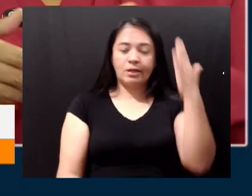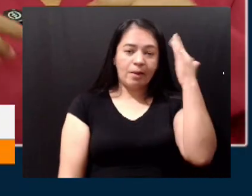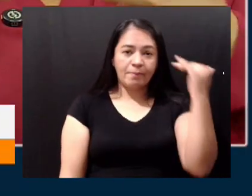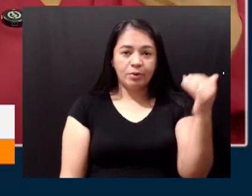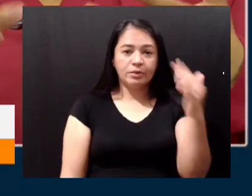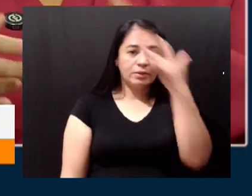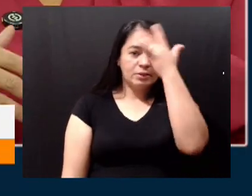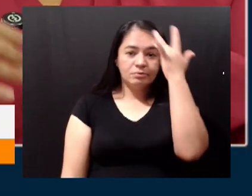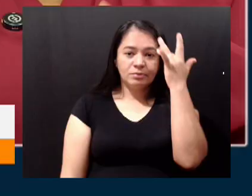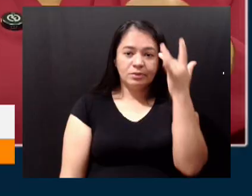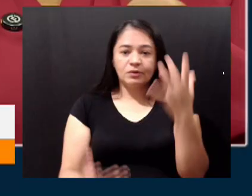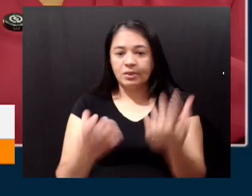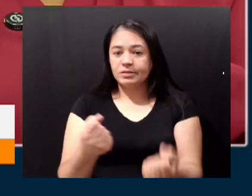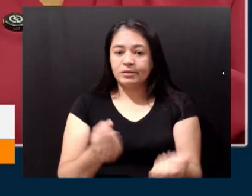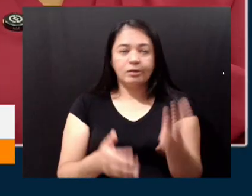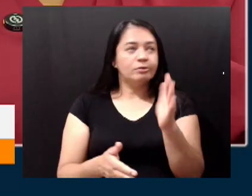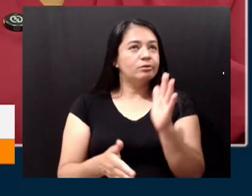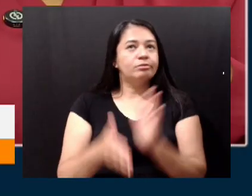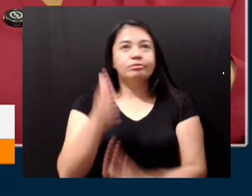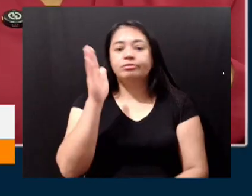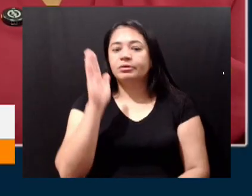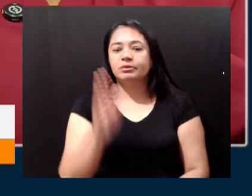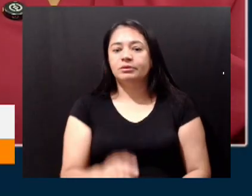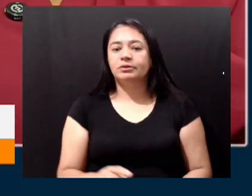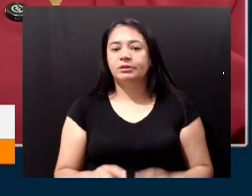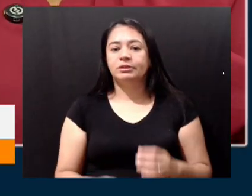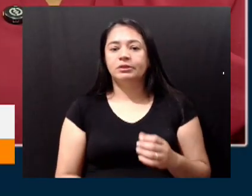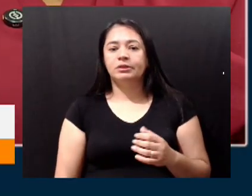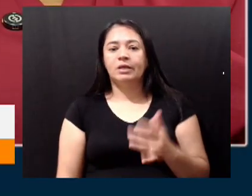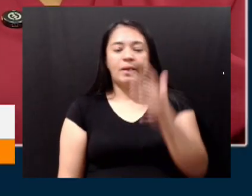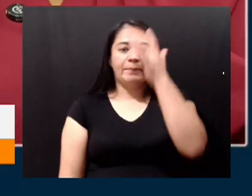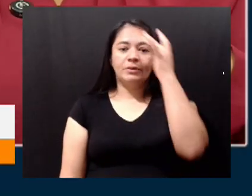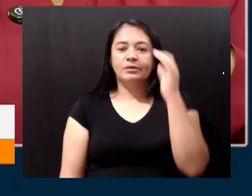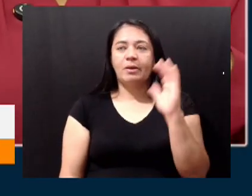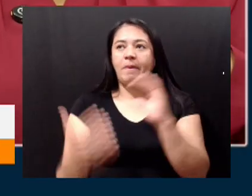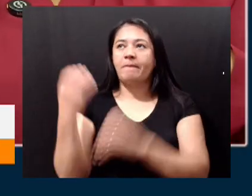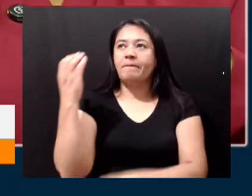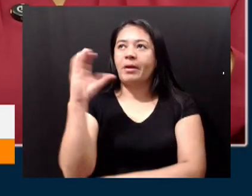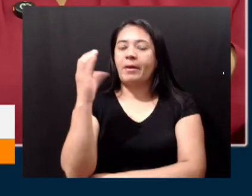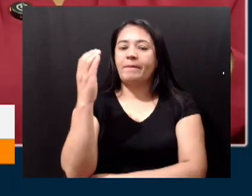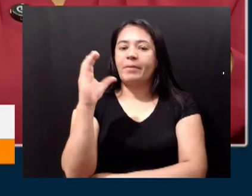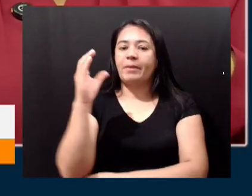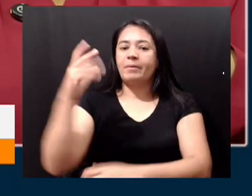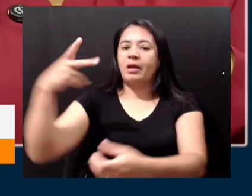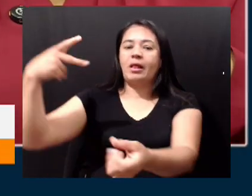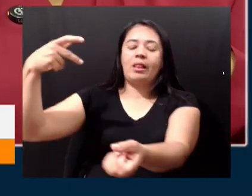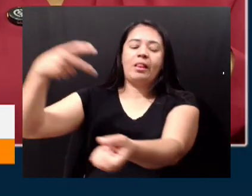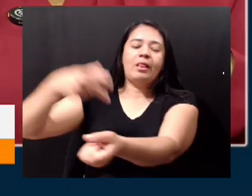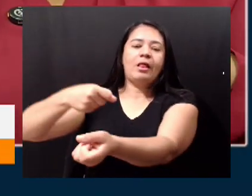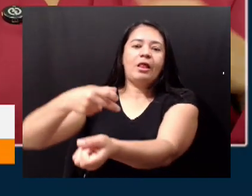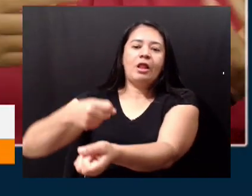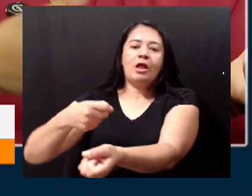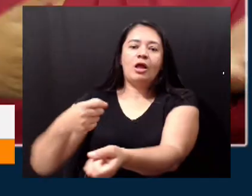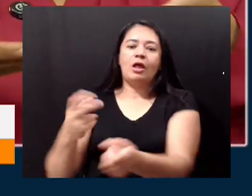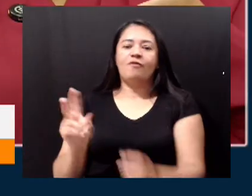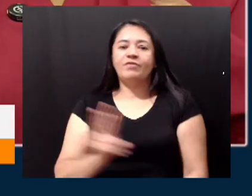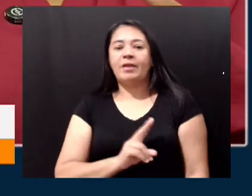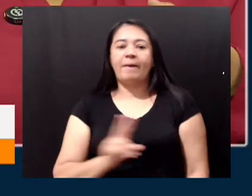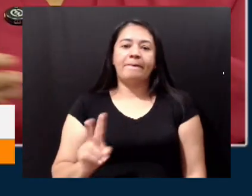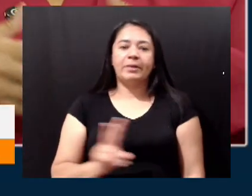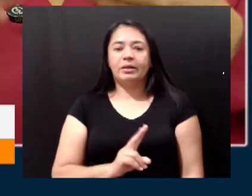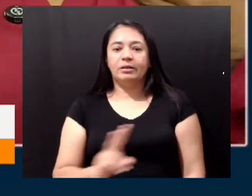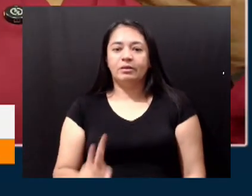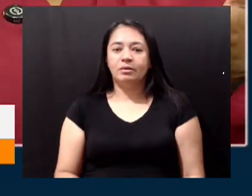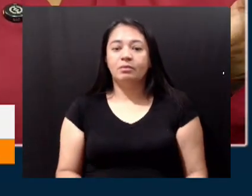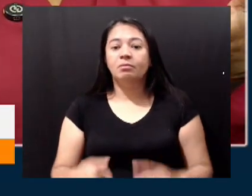embora. E aí muita gente postando lá coisas, o sorinho lá, tô aqui fazendo reposição de vitamina. Mas em